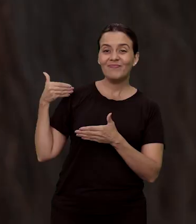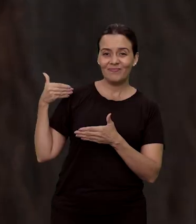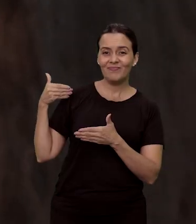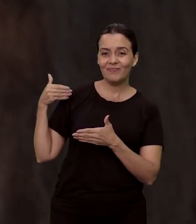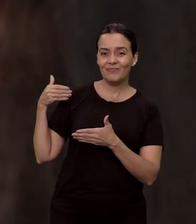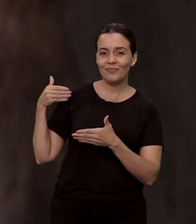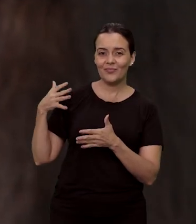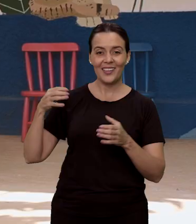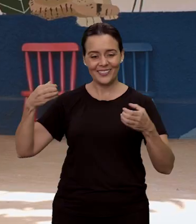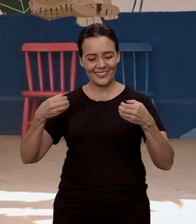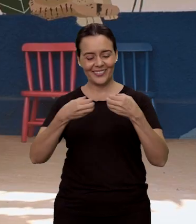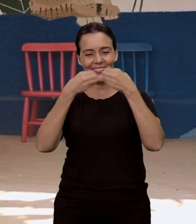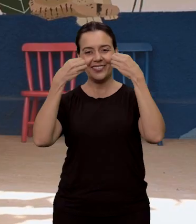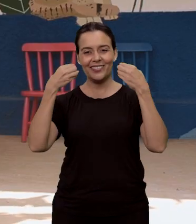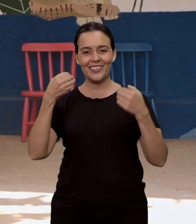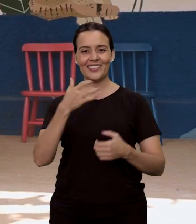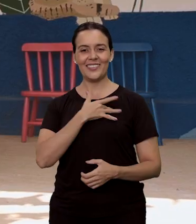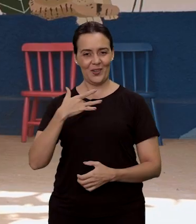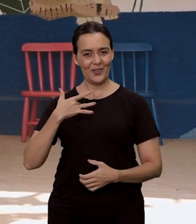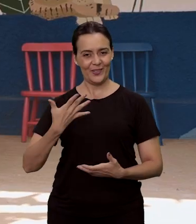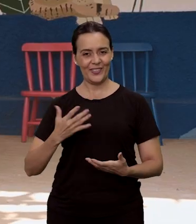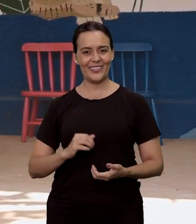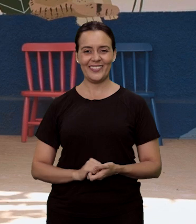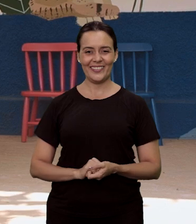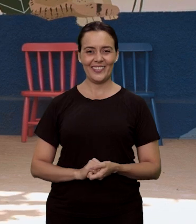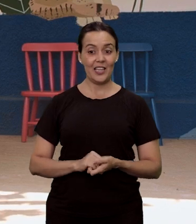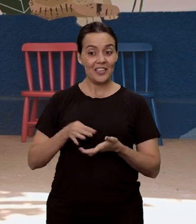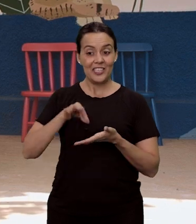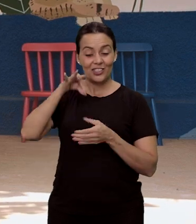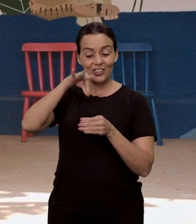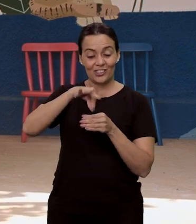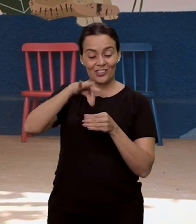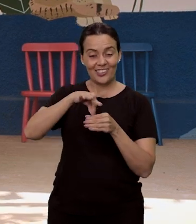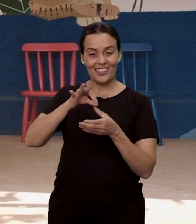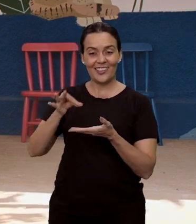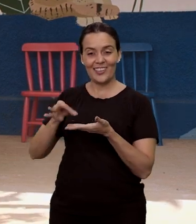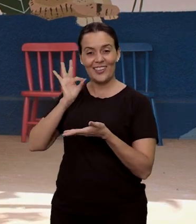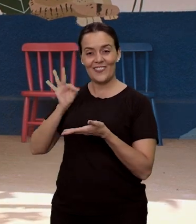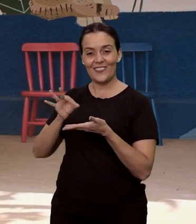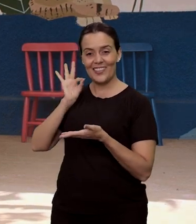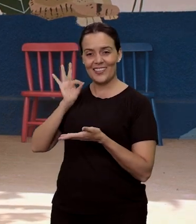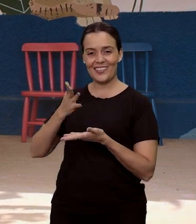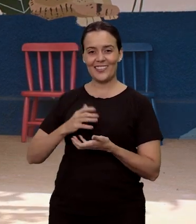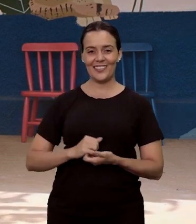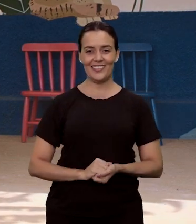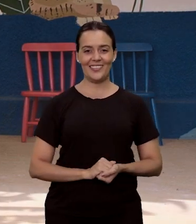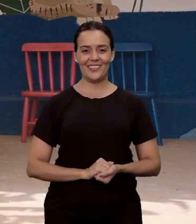Saúde. Saúde, Então, vamos brindar aqui, ó. Vamos brindar com café e chá.